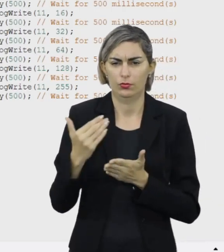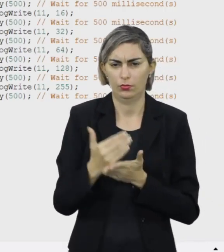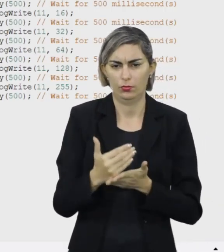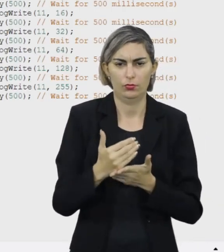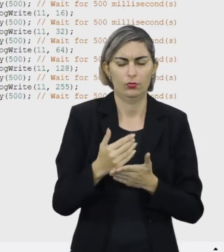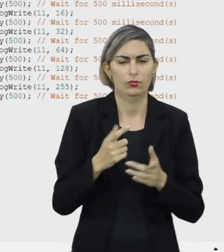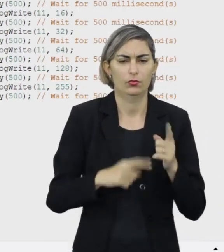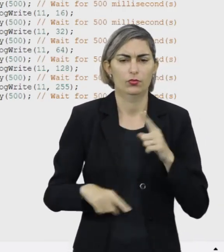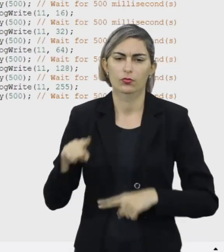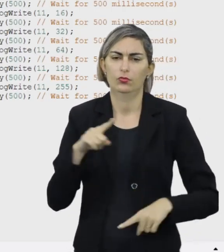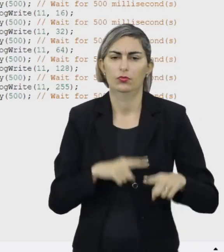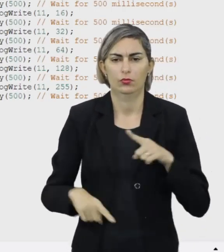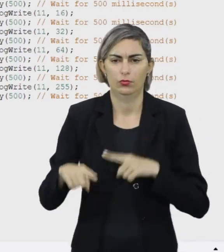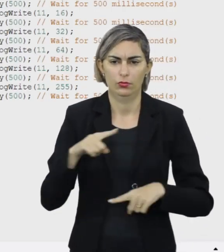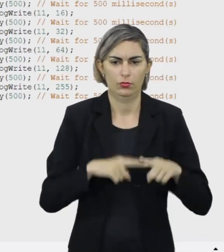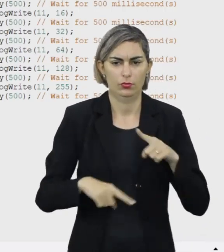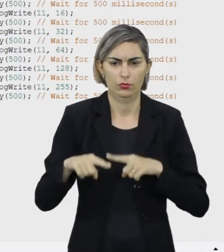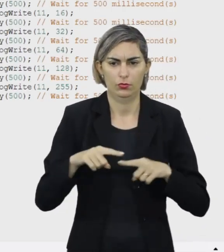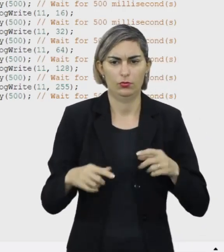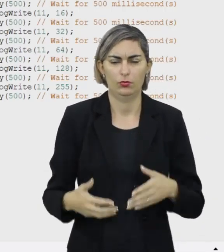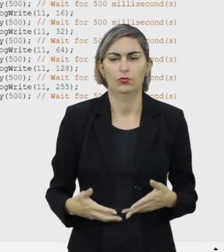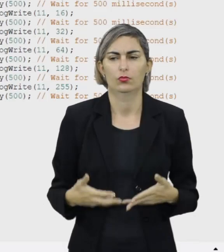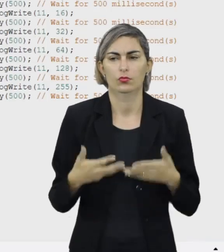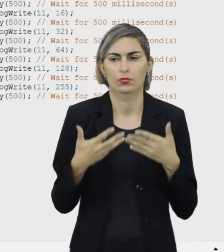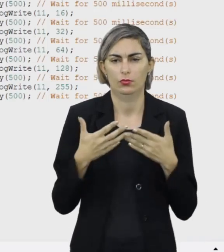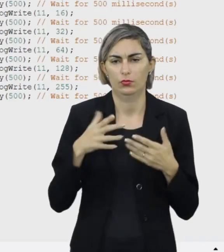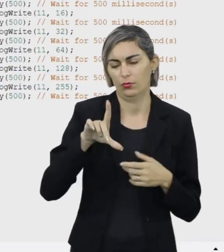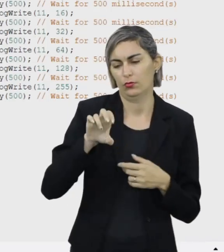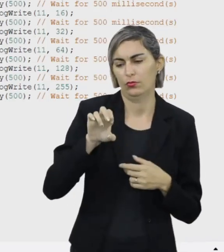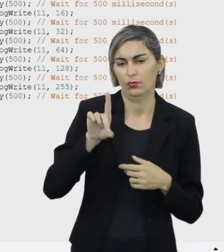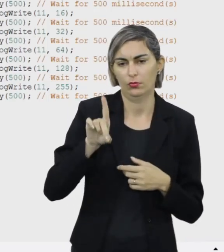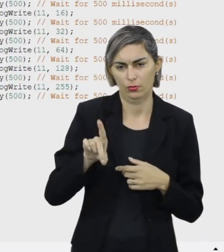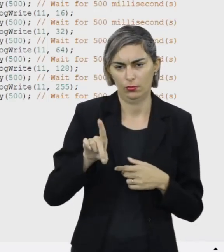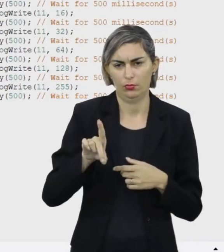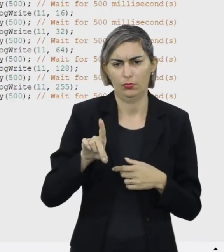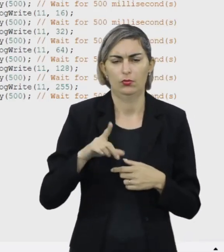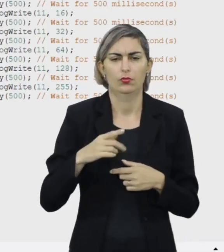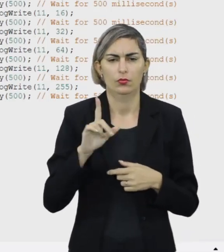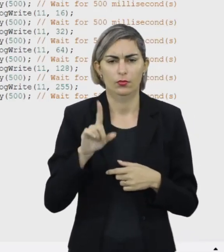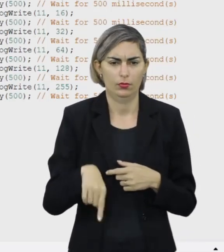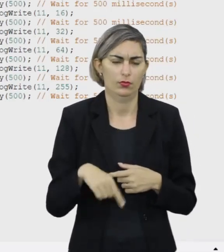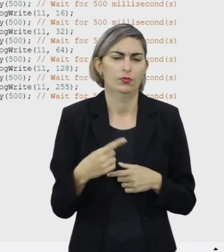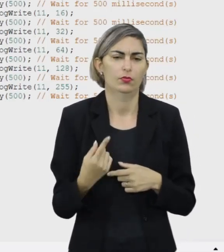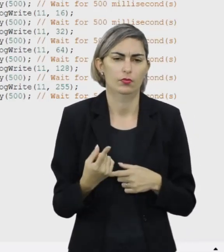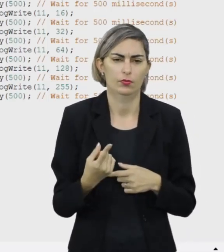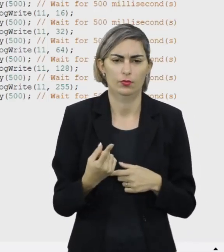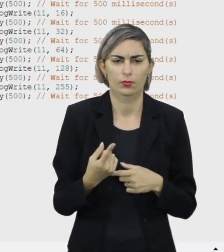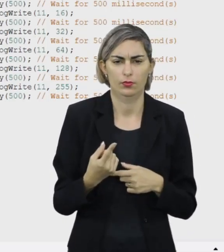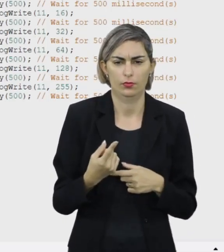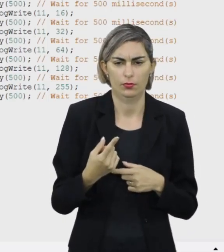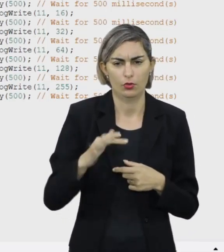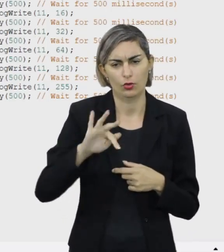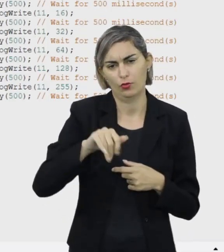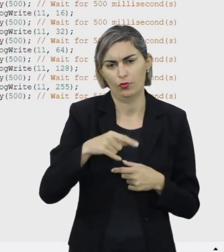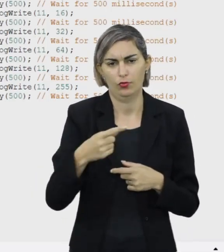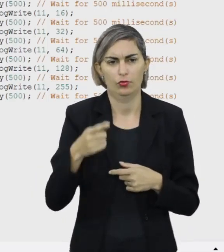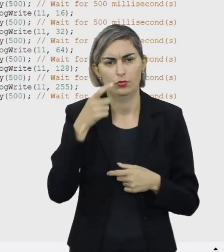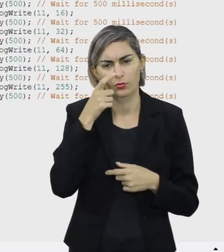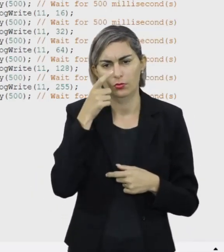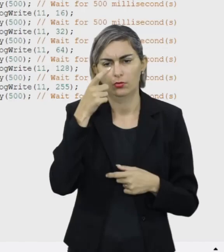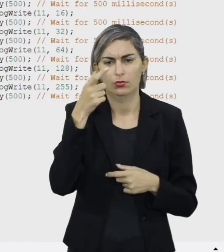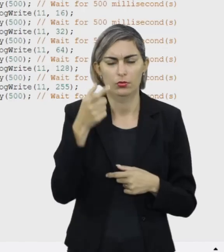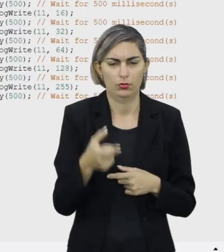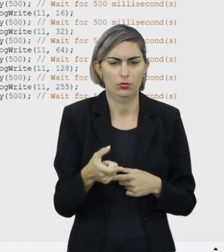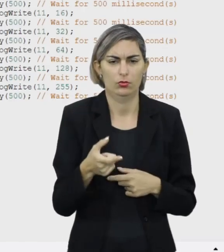ir controlando essa intensidade do LED, tá? Essa é uma função bem